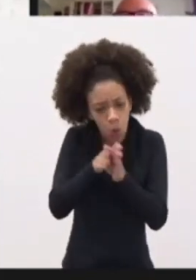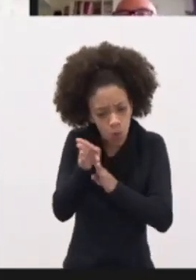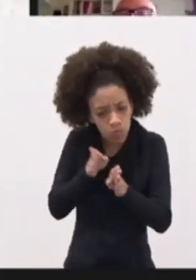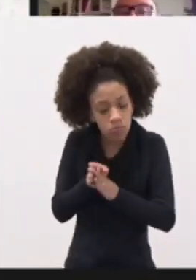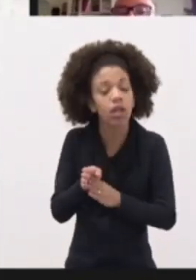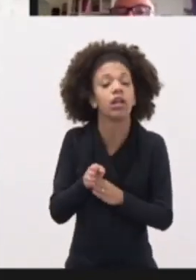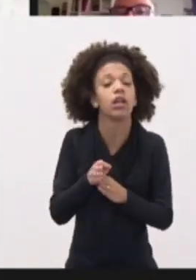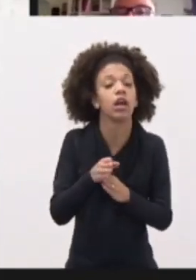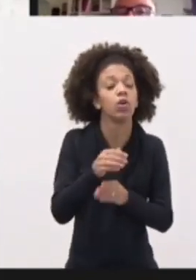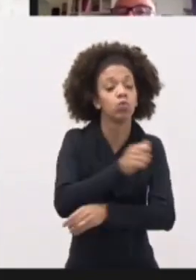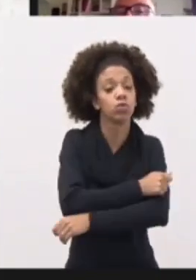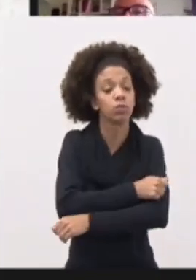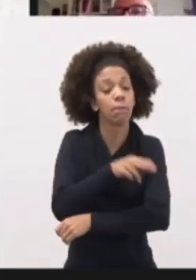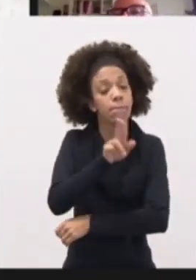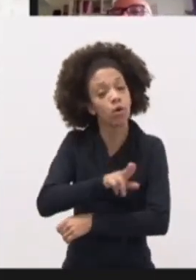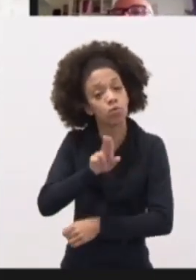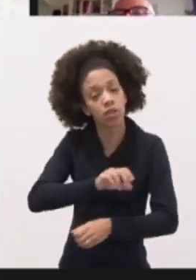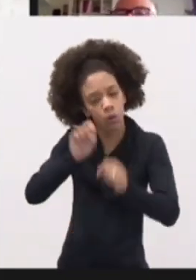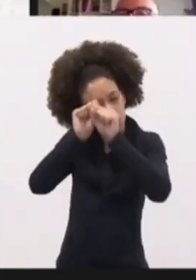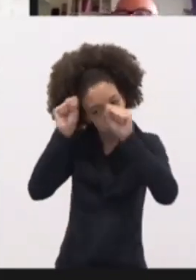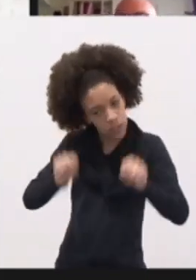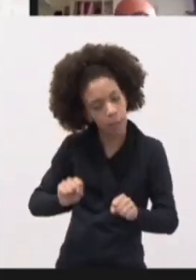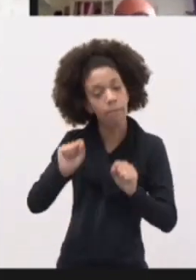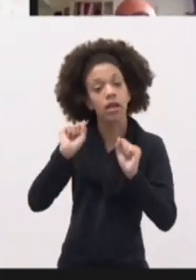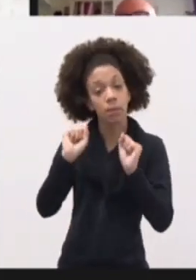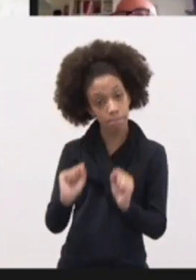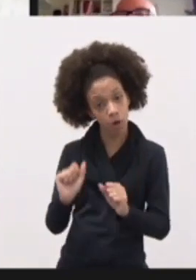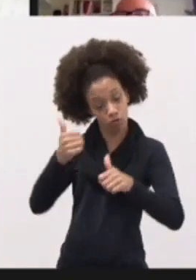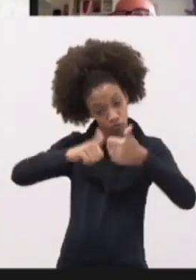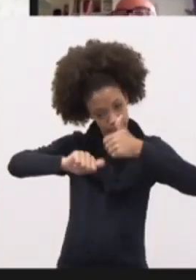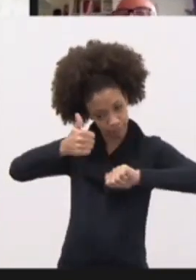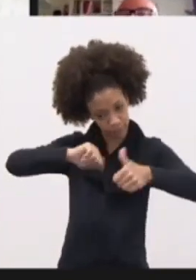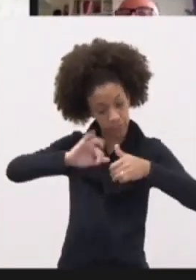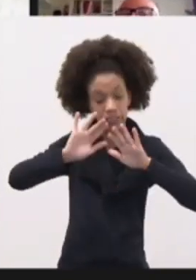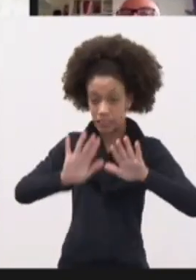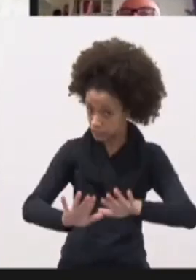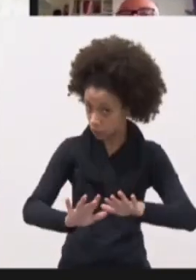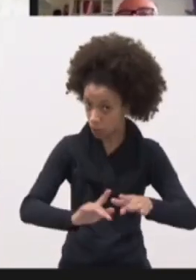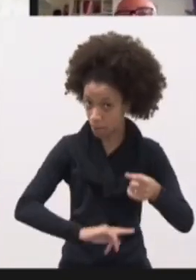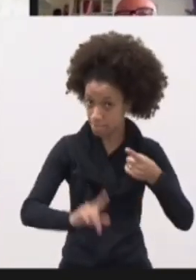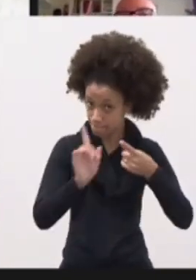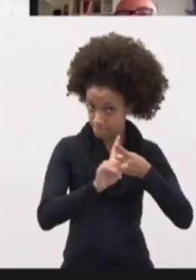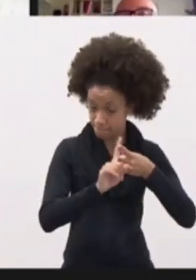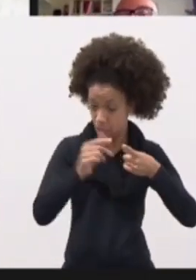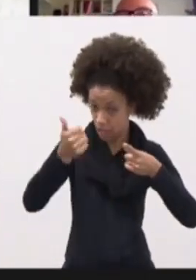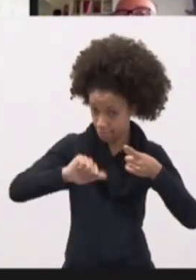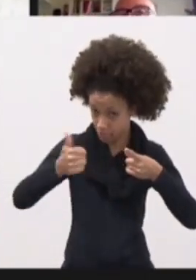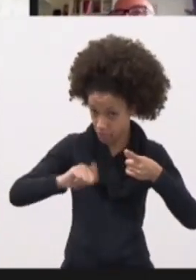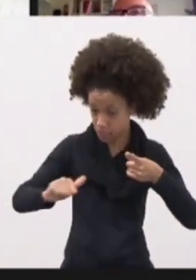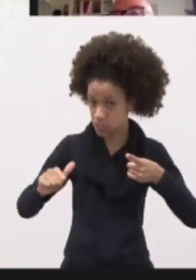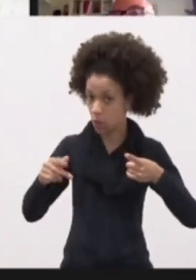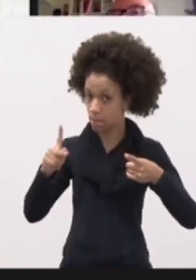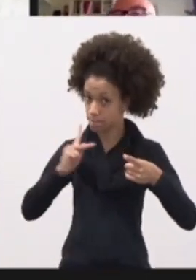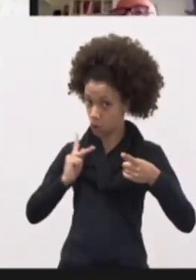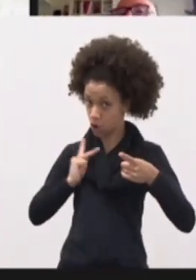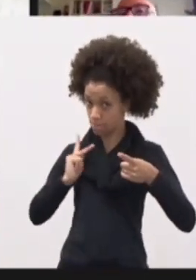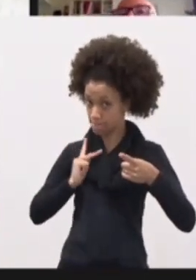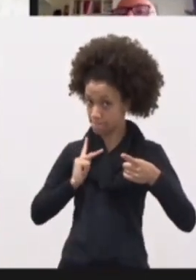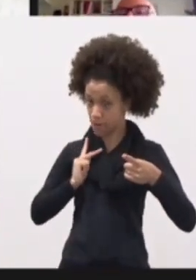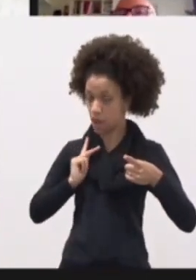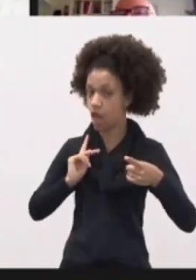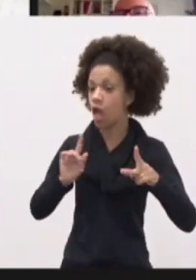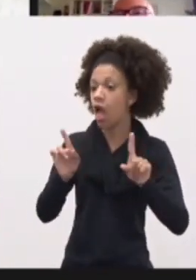utilizem ferramentas que permitem uma autoavaliação. Então, além de utilizar para avaliação em si, ele também propõe